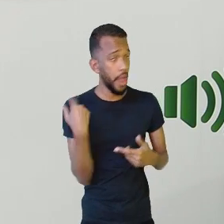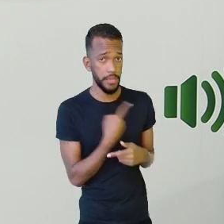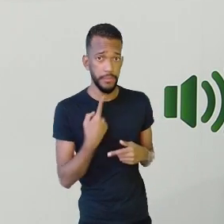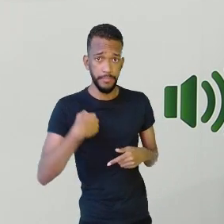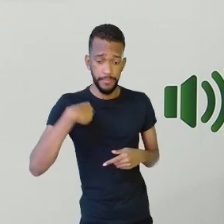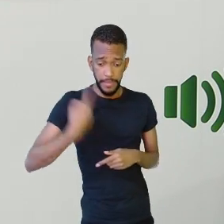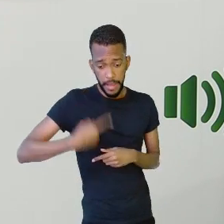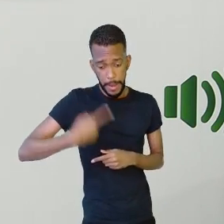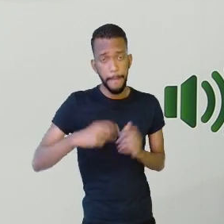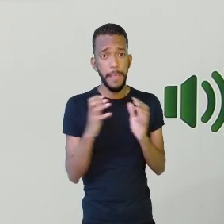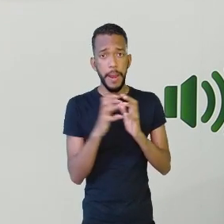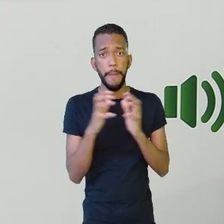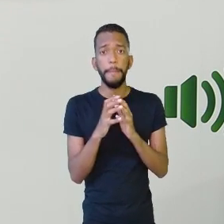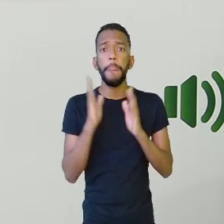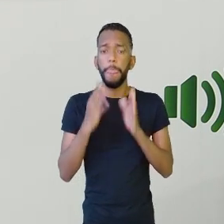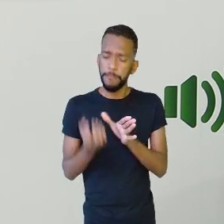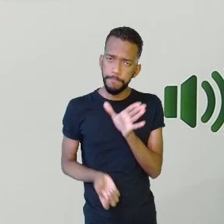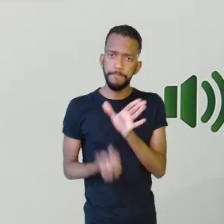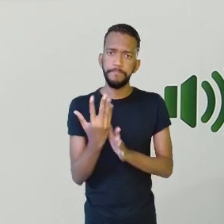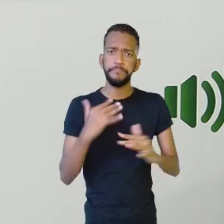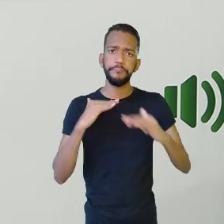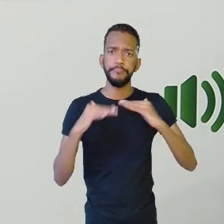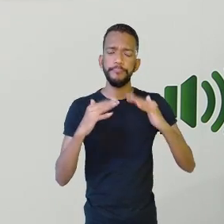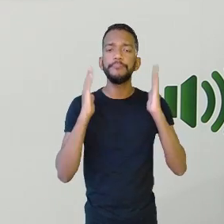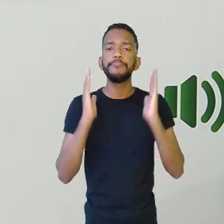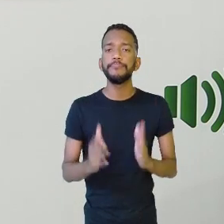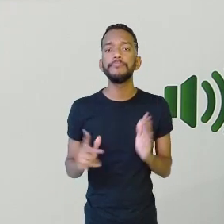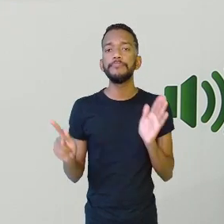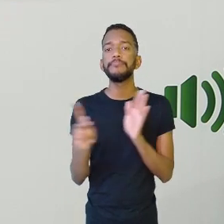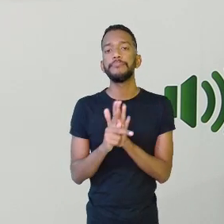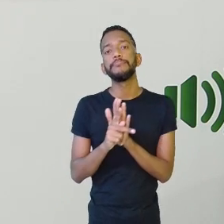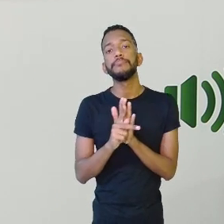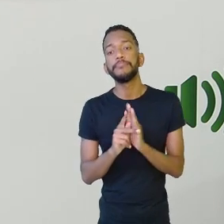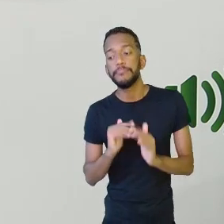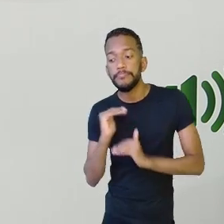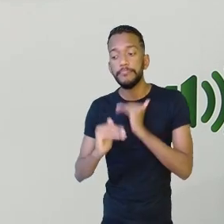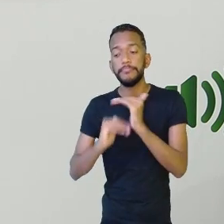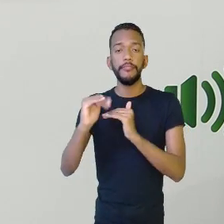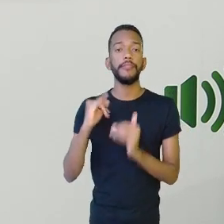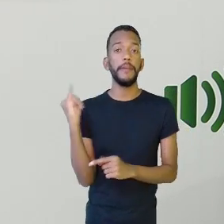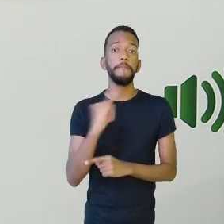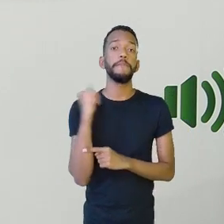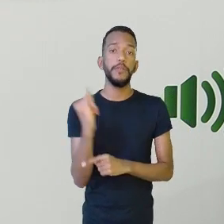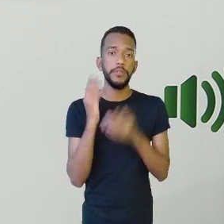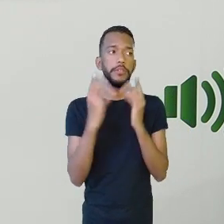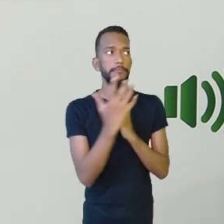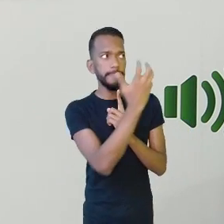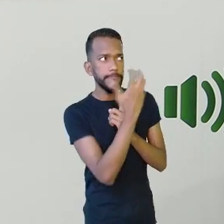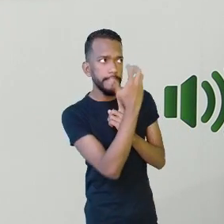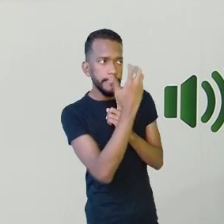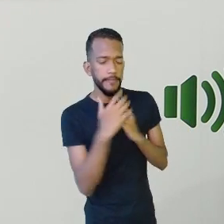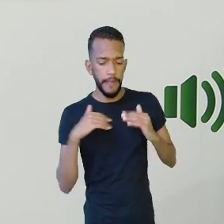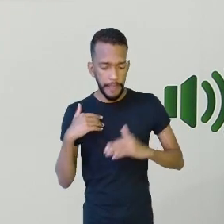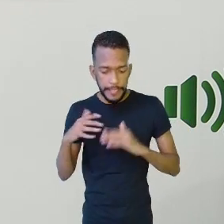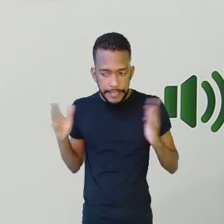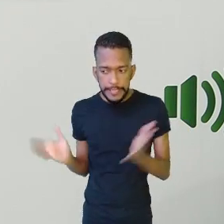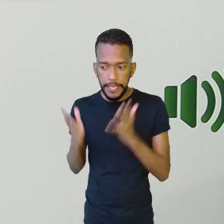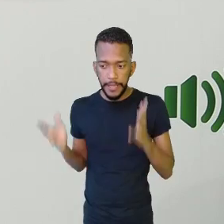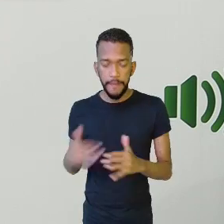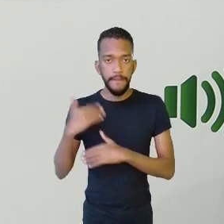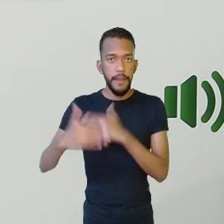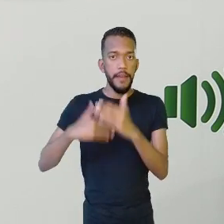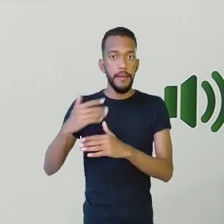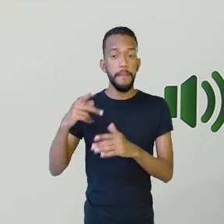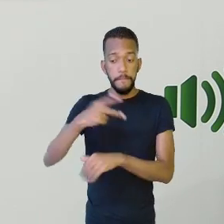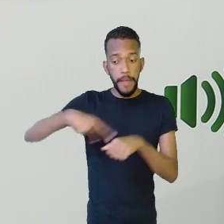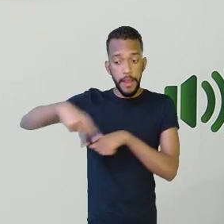mesmo, diretamente daqui, surgiram movimentos que foram muito importantes e incentivaram o nosso país a